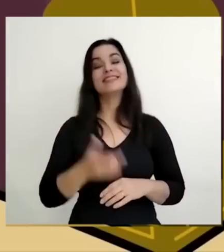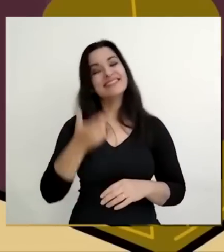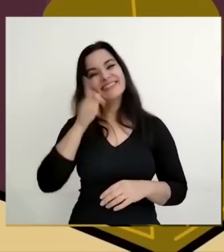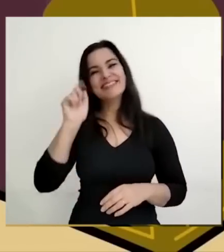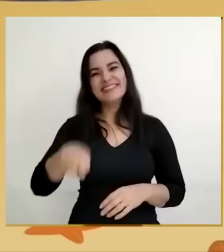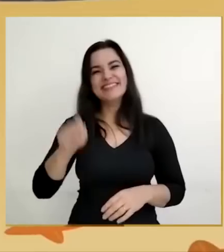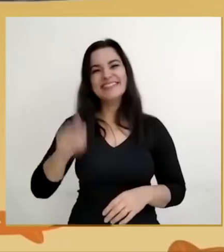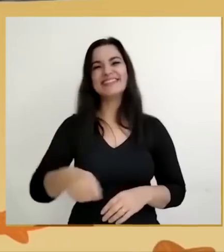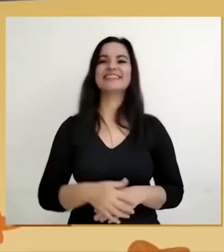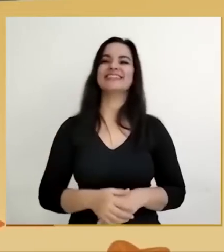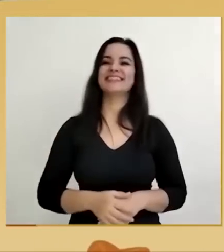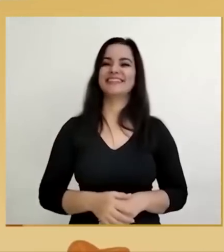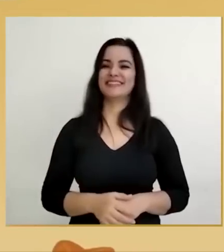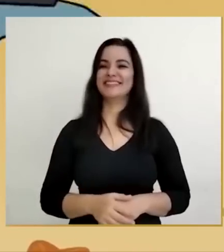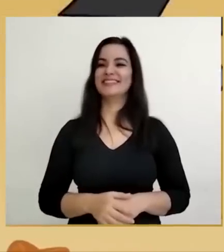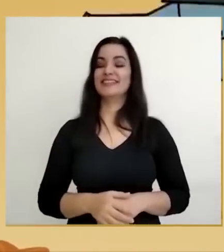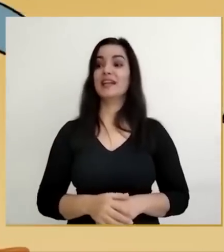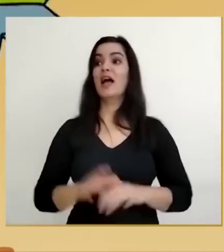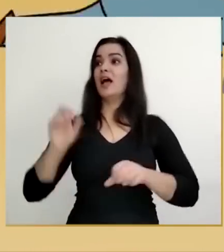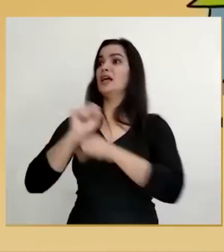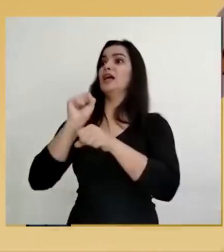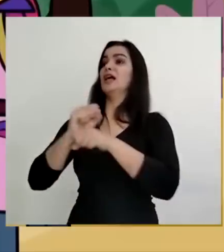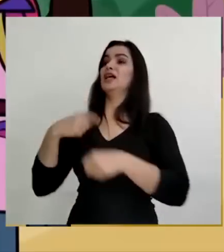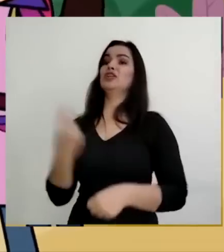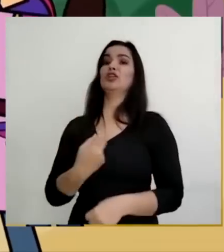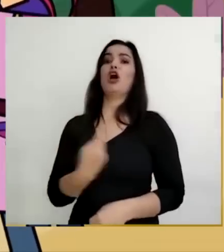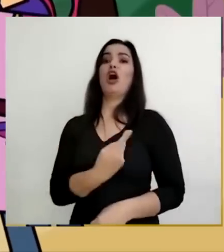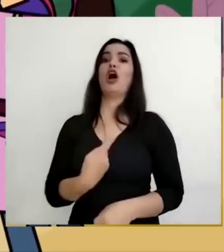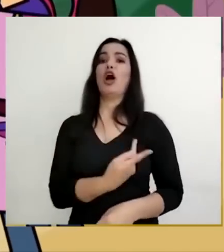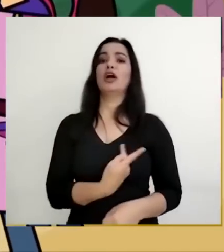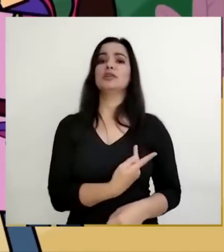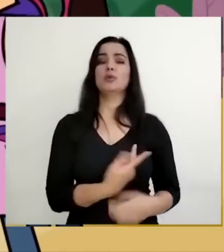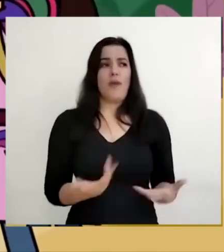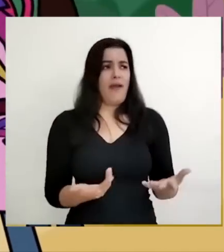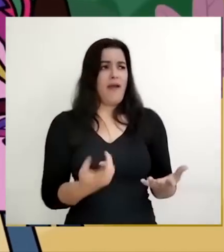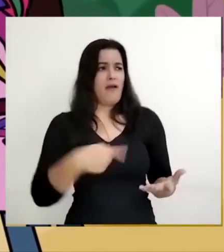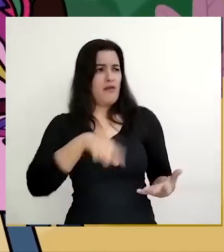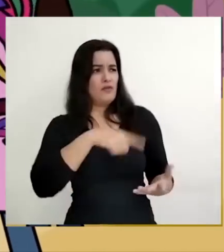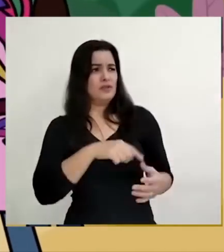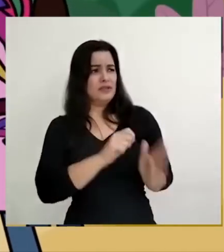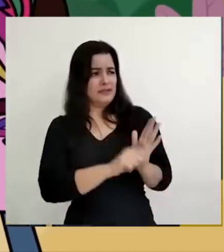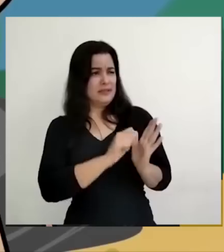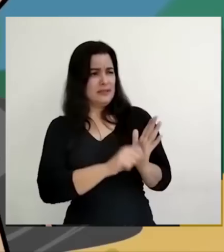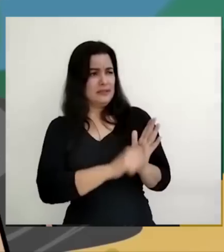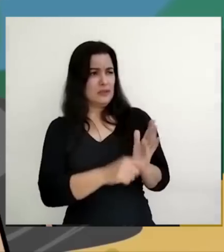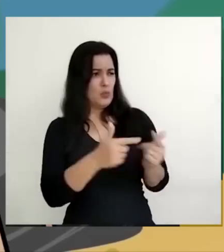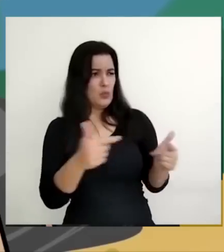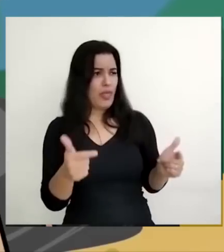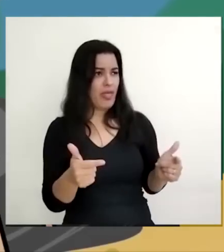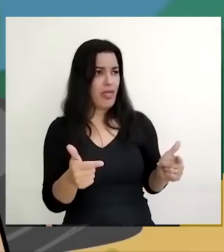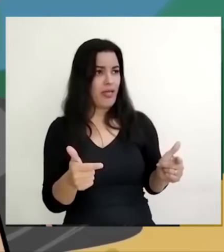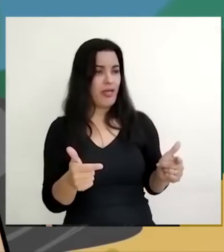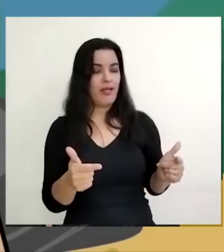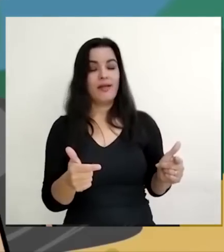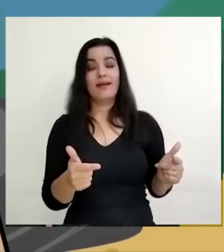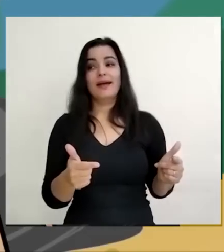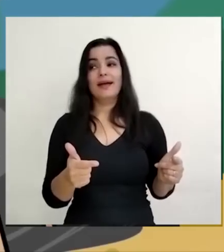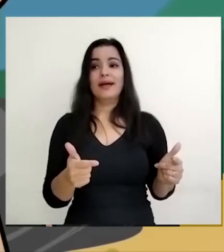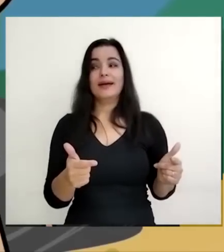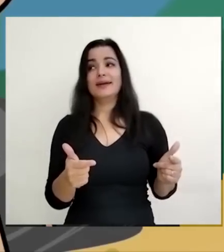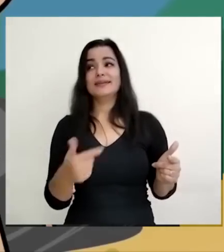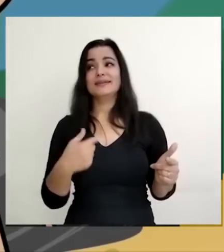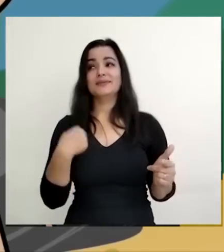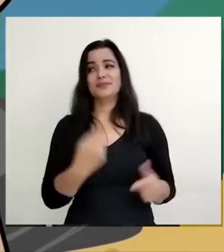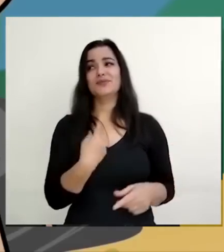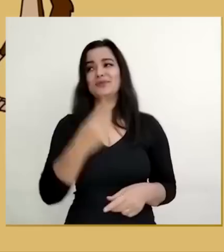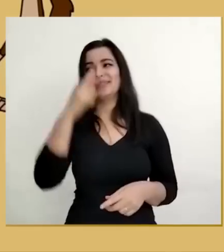Serviu! Ei, esperem por nós! Mas vocês não tinham lição pra fazer? Ah, sabe o que é? É que nós lembramos que